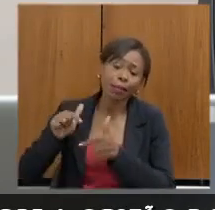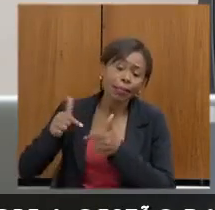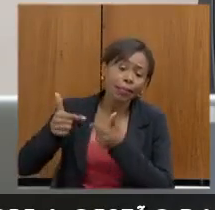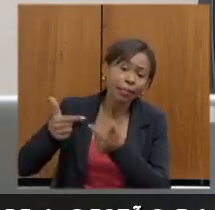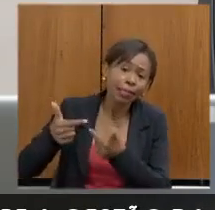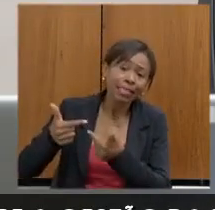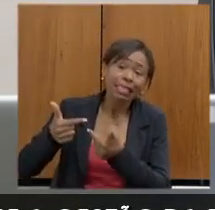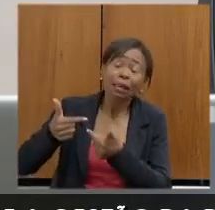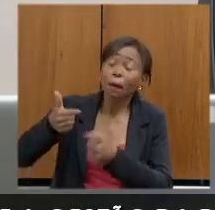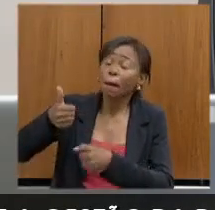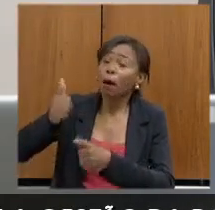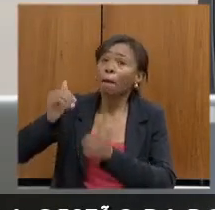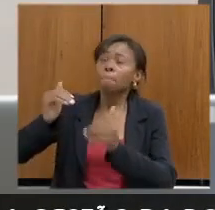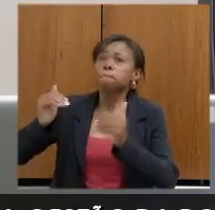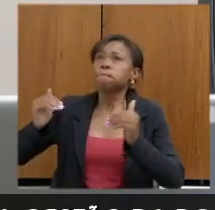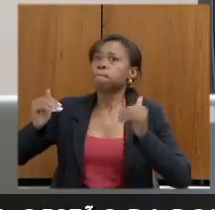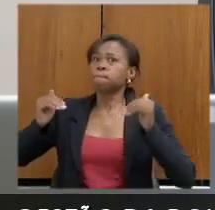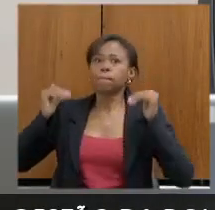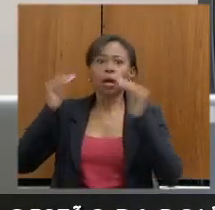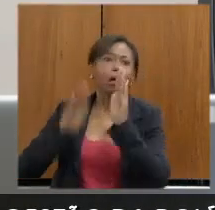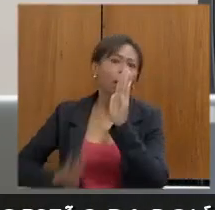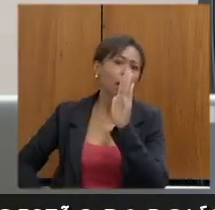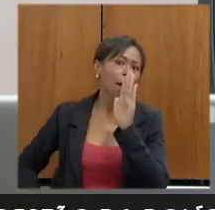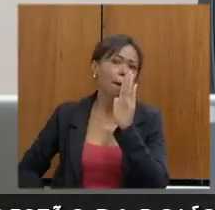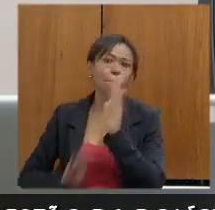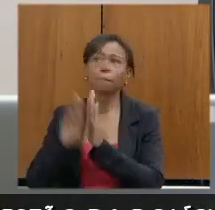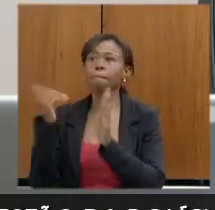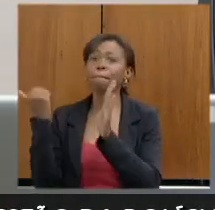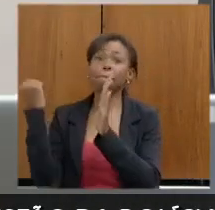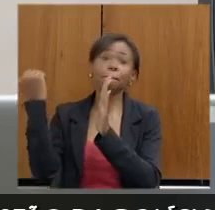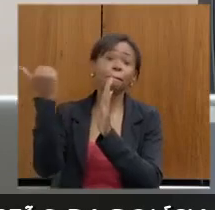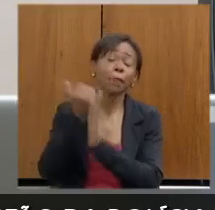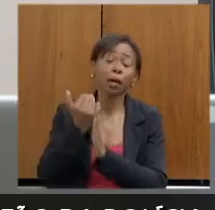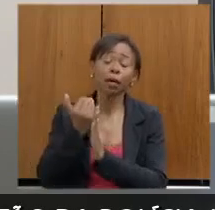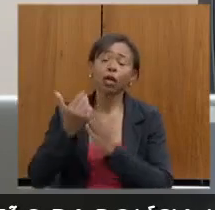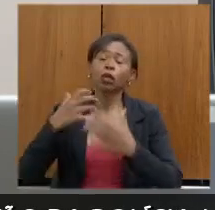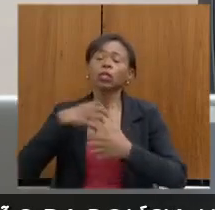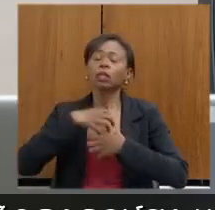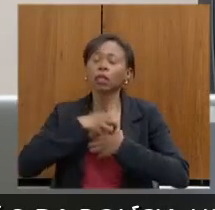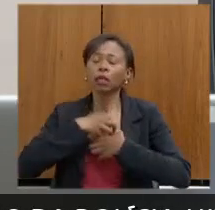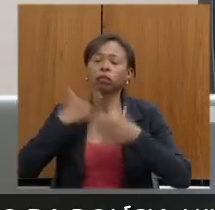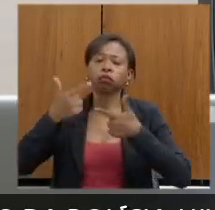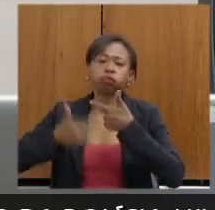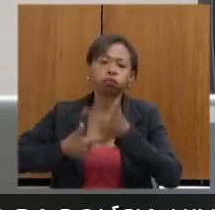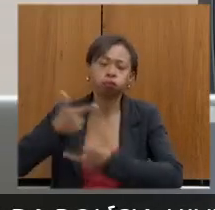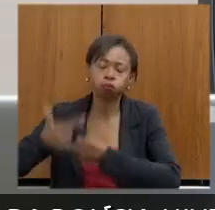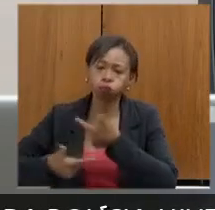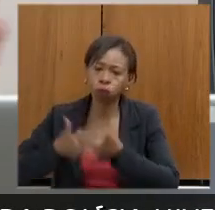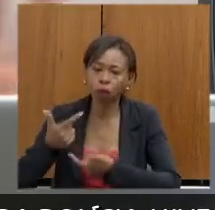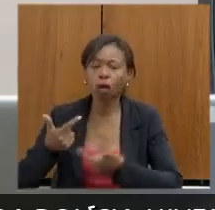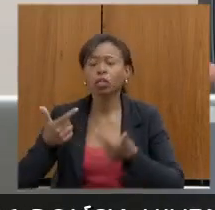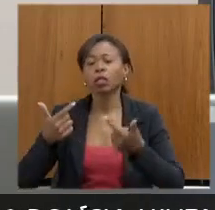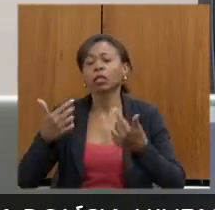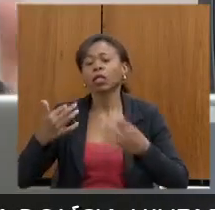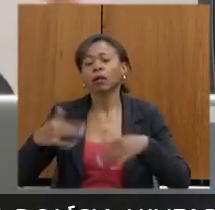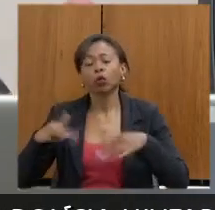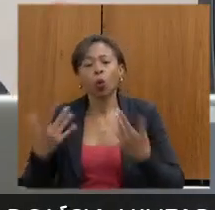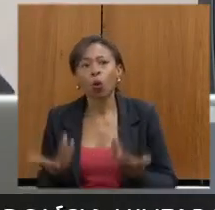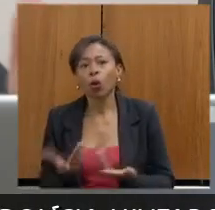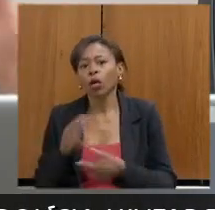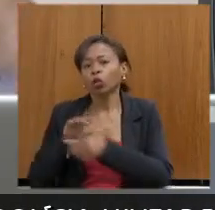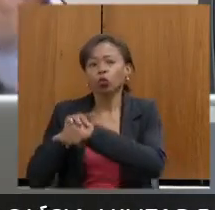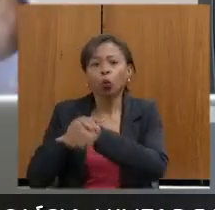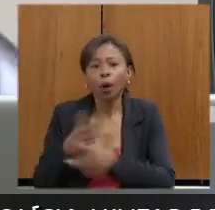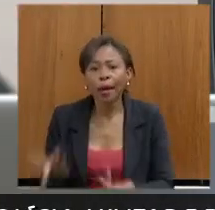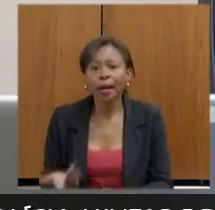sobrecarga de trabalho com impacto o militar registra que mostra a mão diabos enterismo que é a baixa